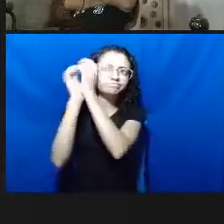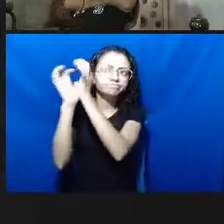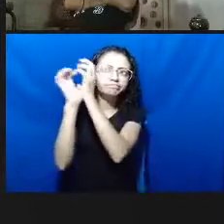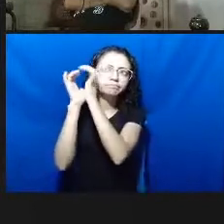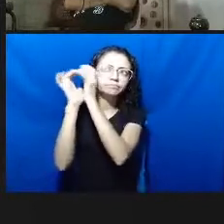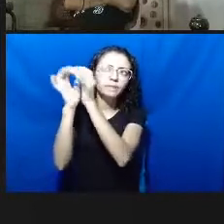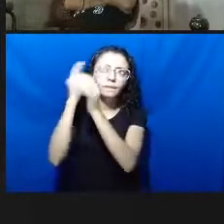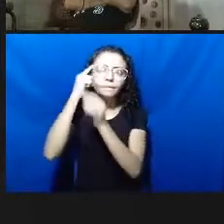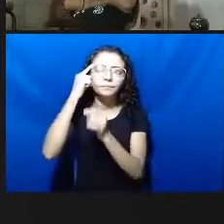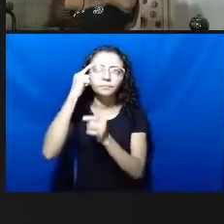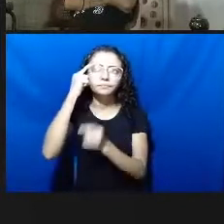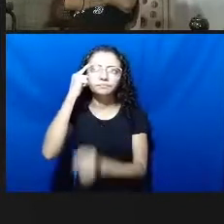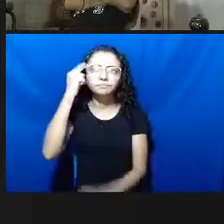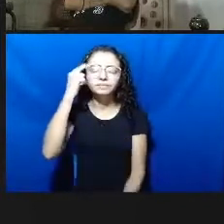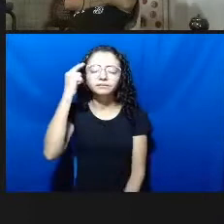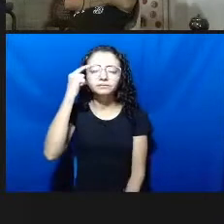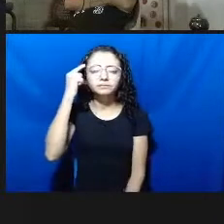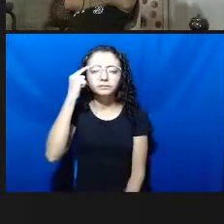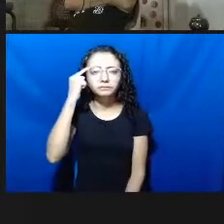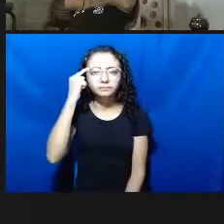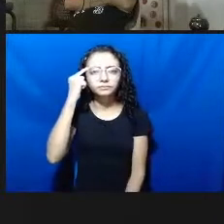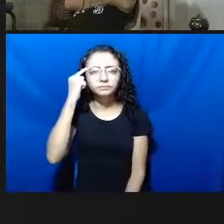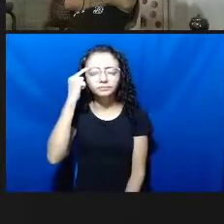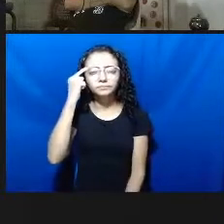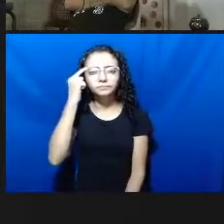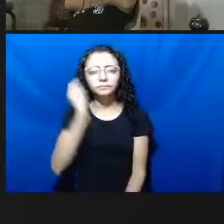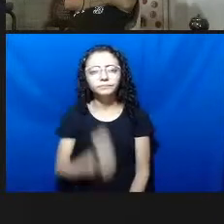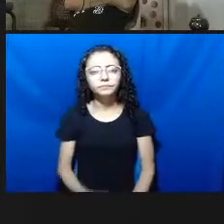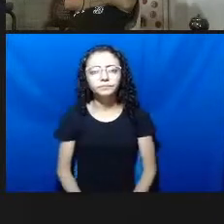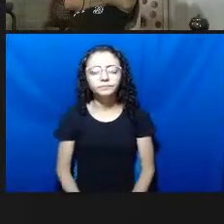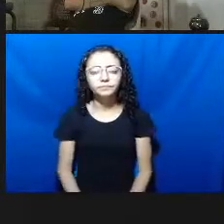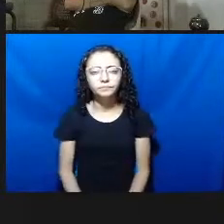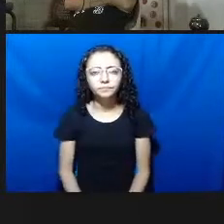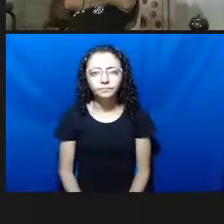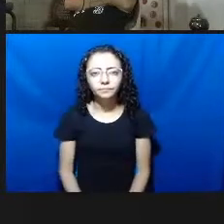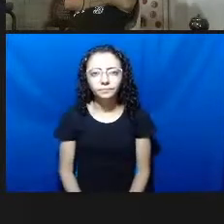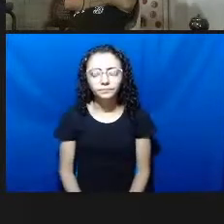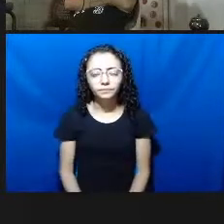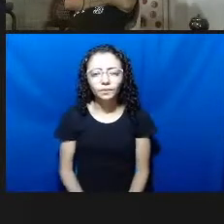Pensamentos não de um jeito abstrato,